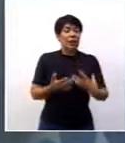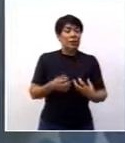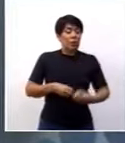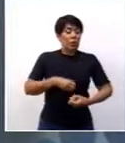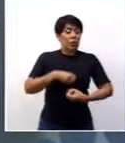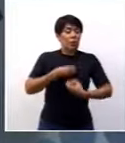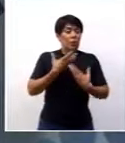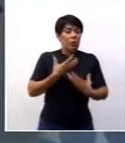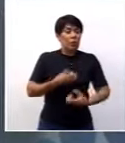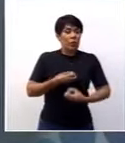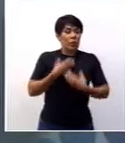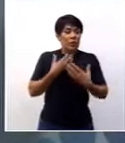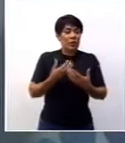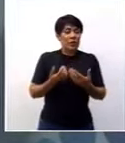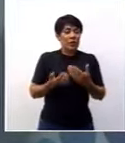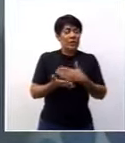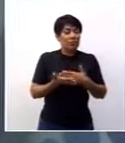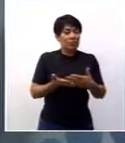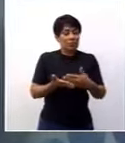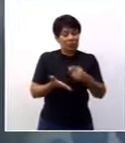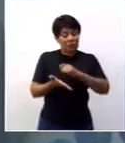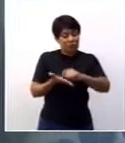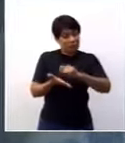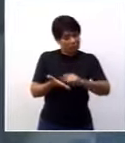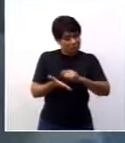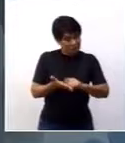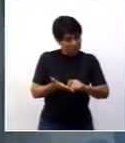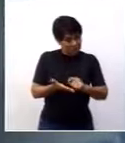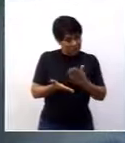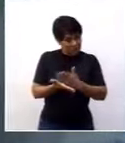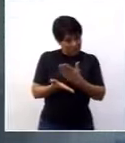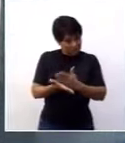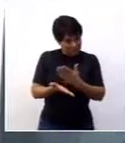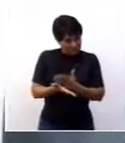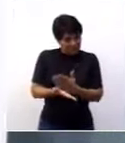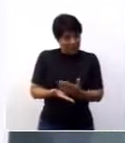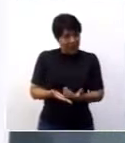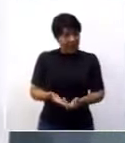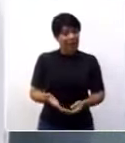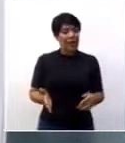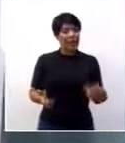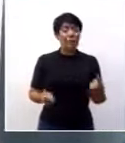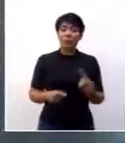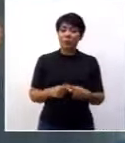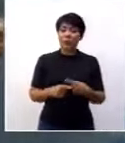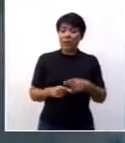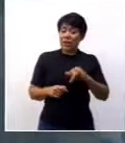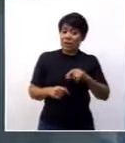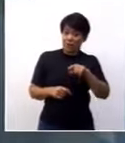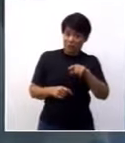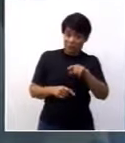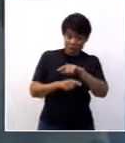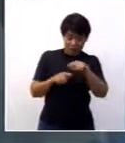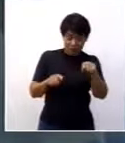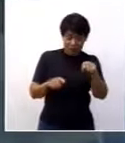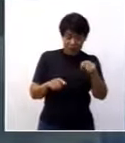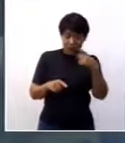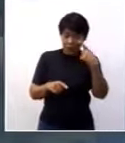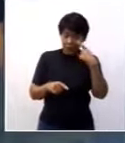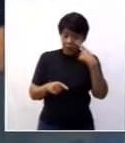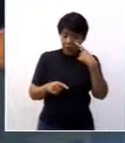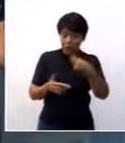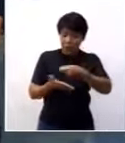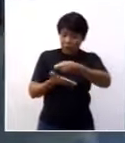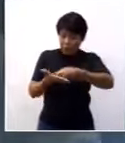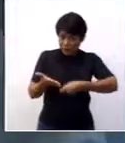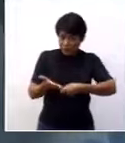na fonte que está descrita no caderno, né? Até porque, se vocês abrirem os textos, vocês vão